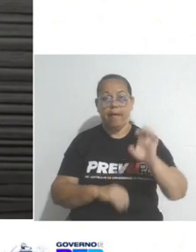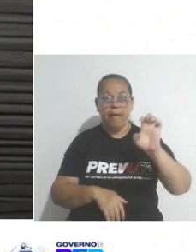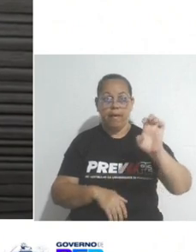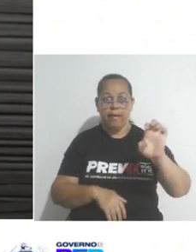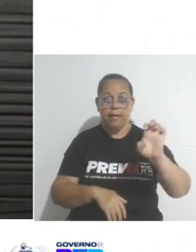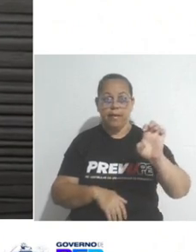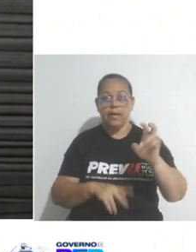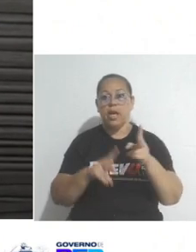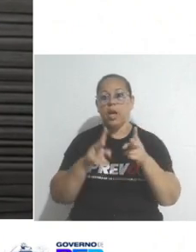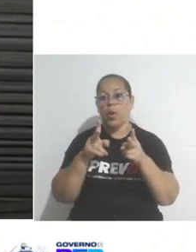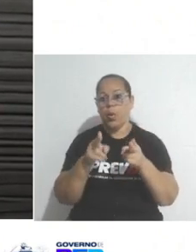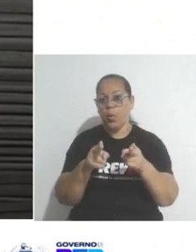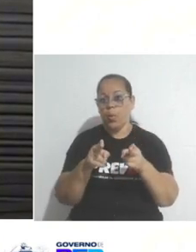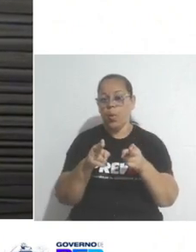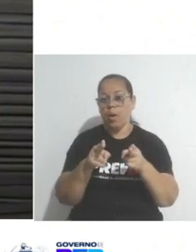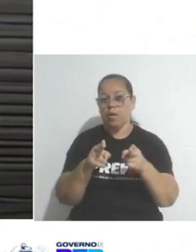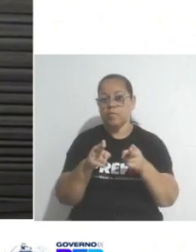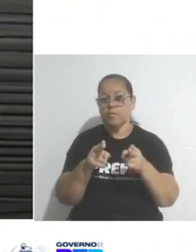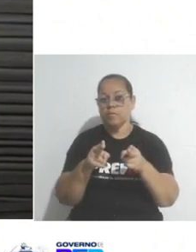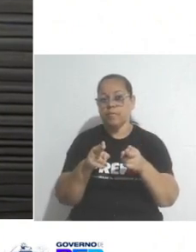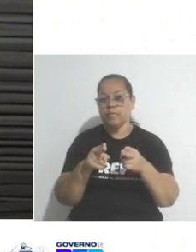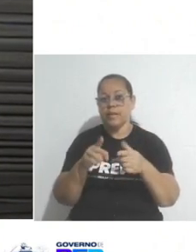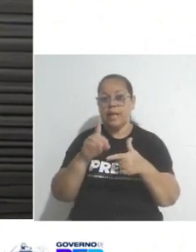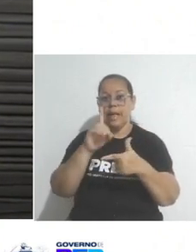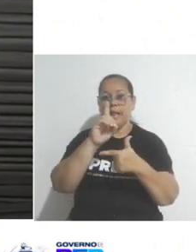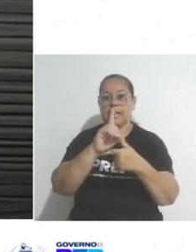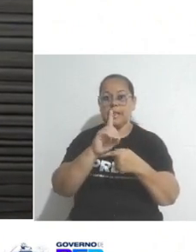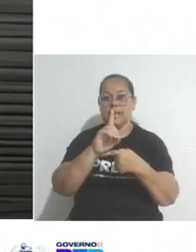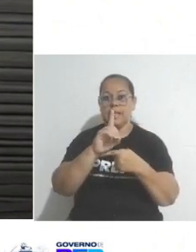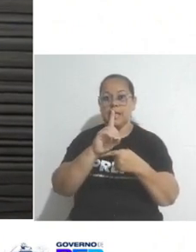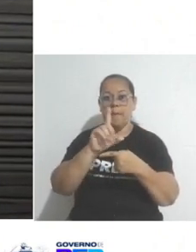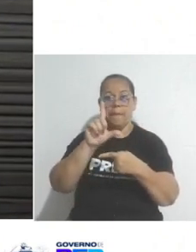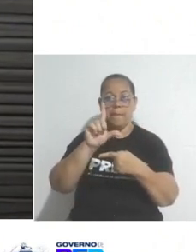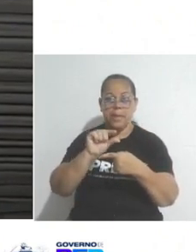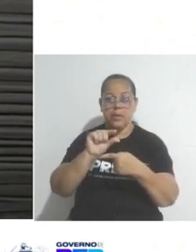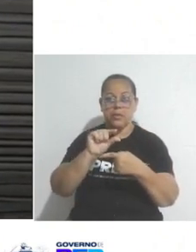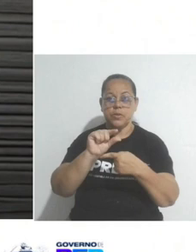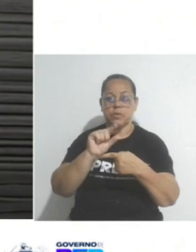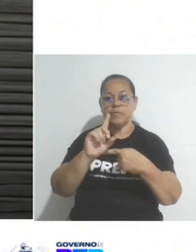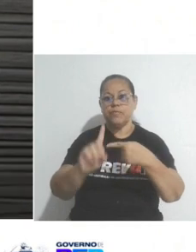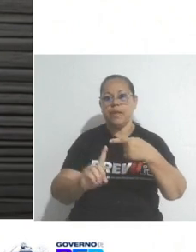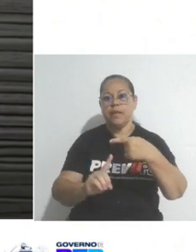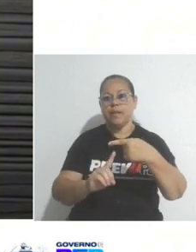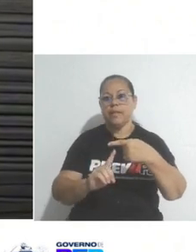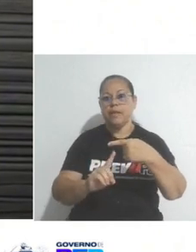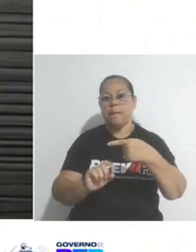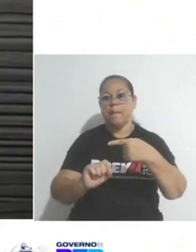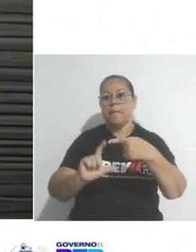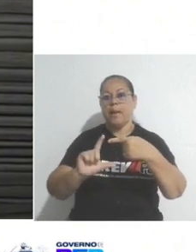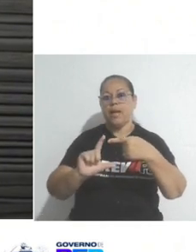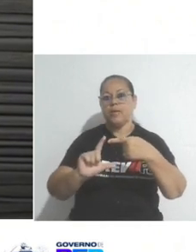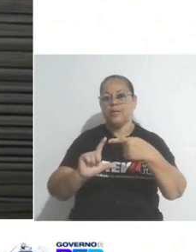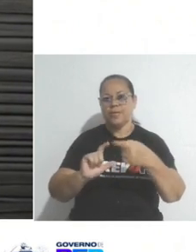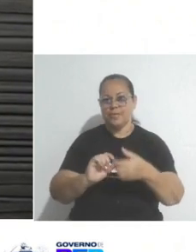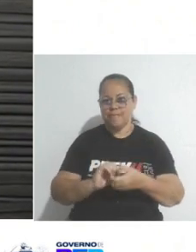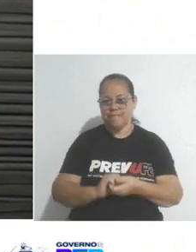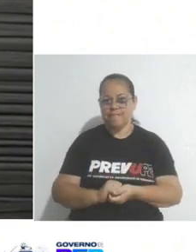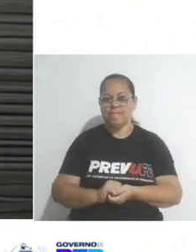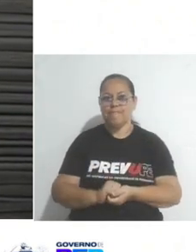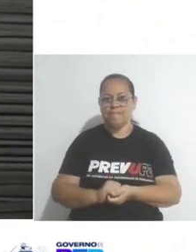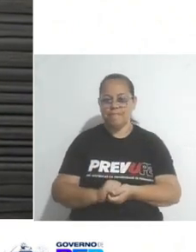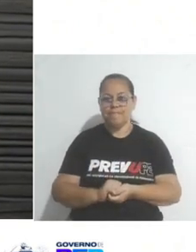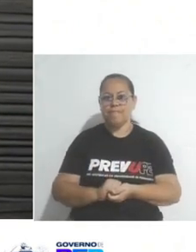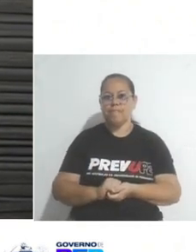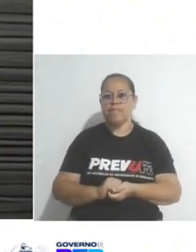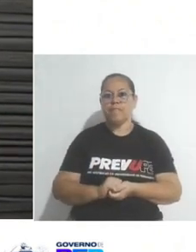a t minúsculo que a gente chama Dzinho sobre D D maiúsculo